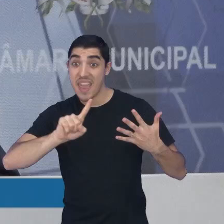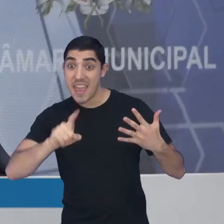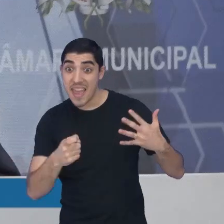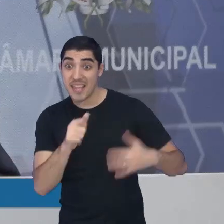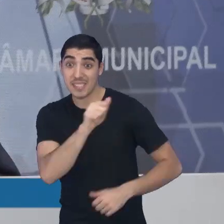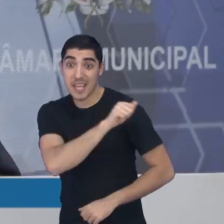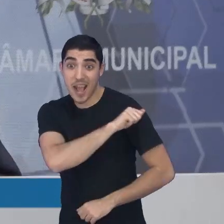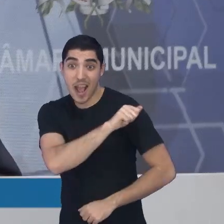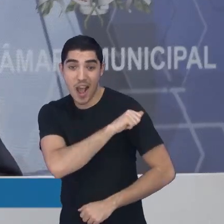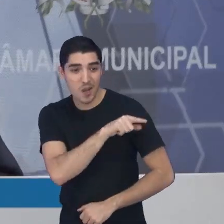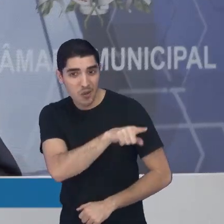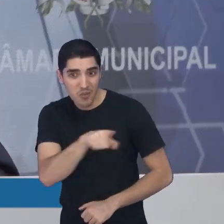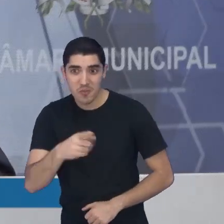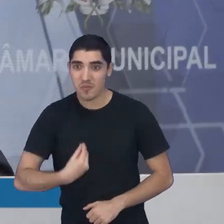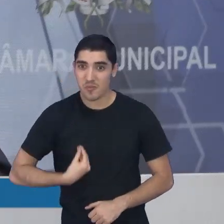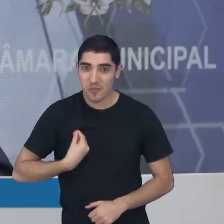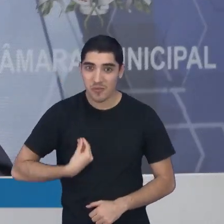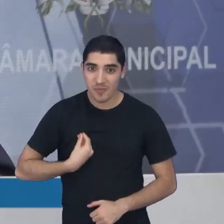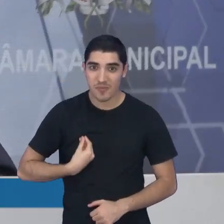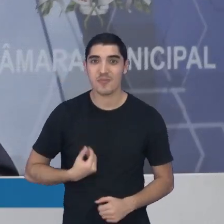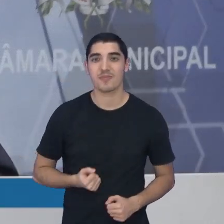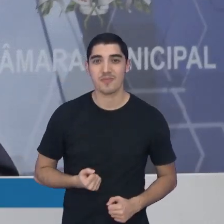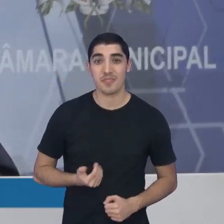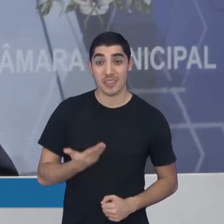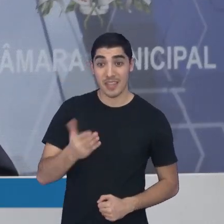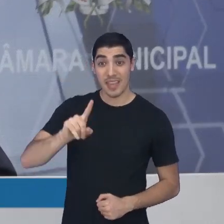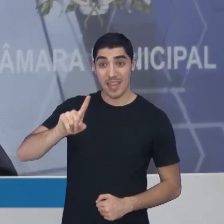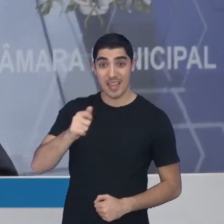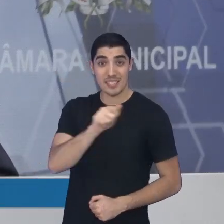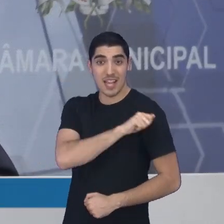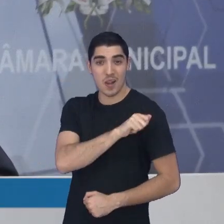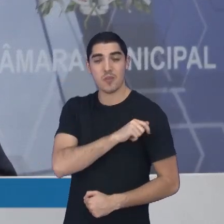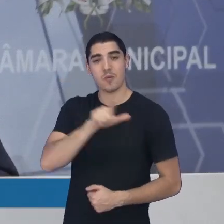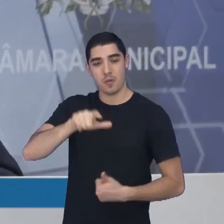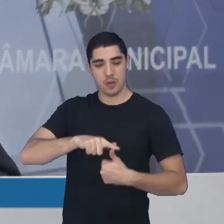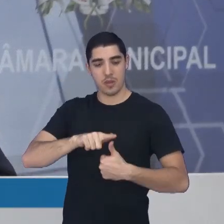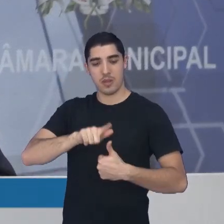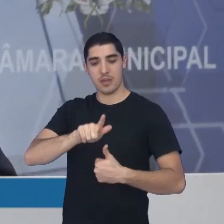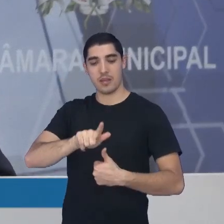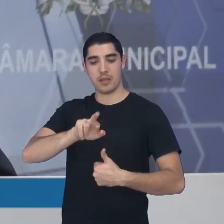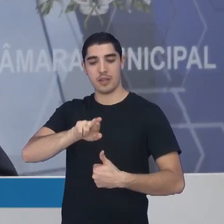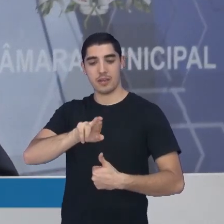ex-alunas. Ex-aluno, Dr. Grayson, que está aqui,